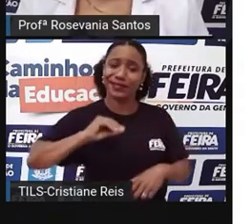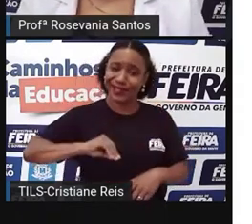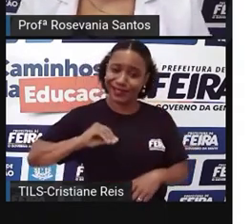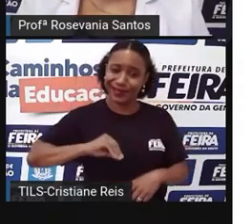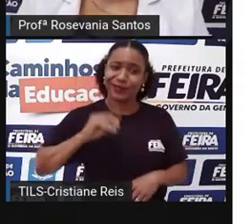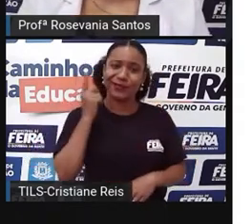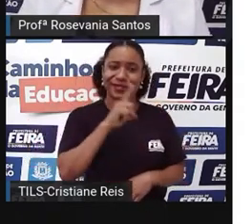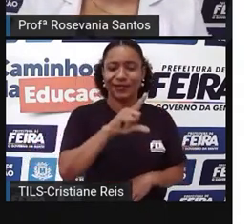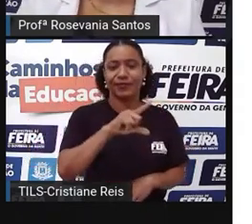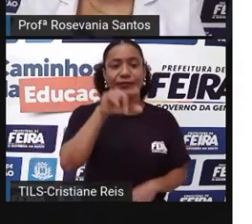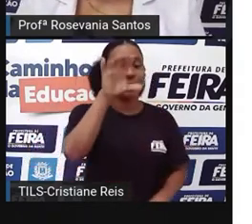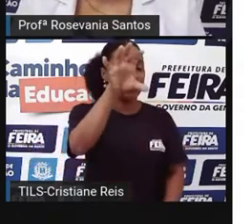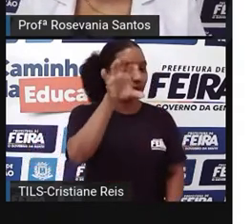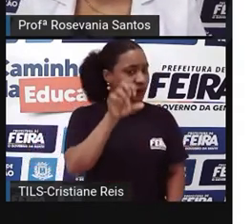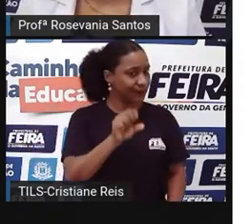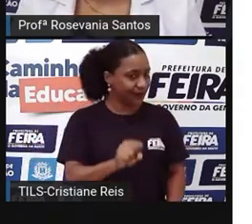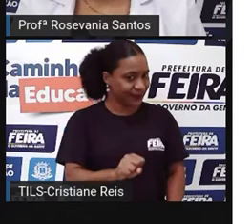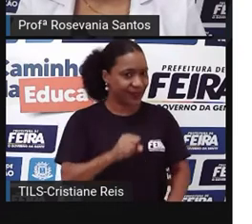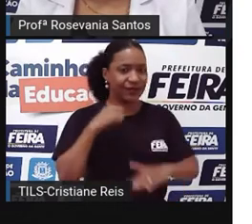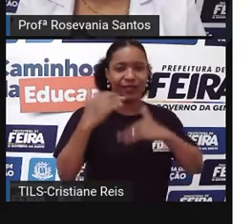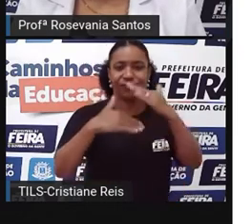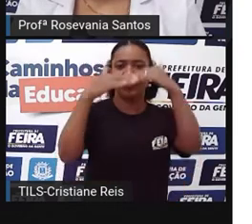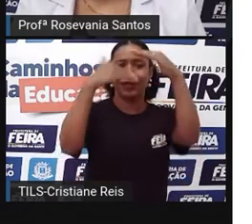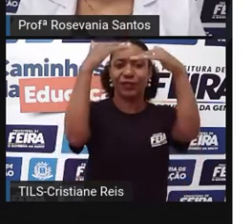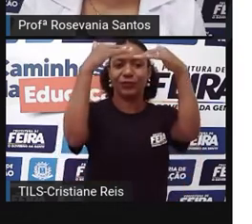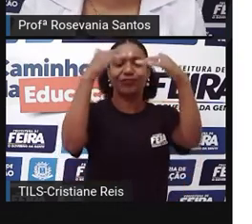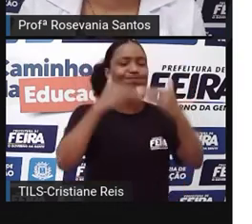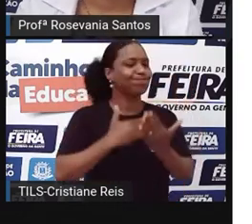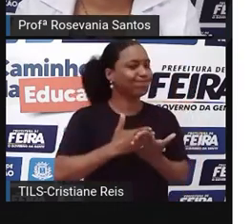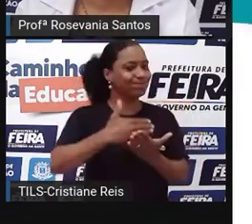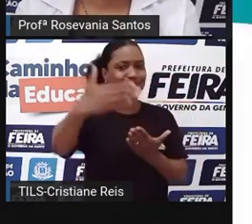e acabou saindo também na frente no desenvolvimento econômico.